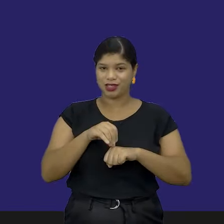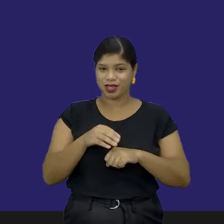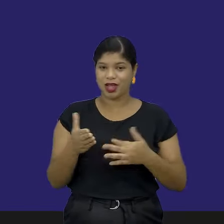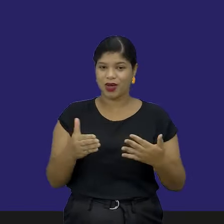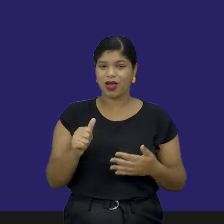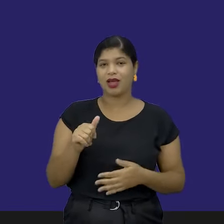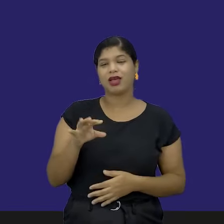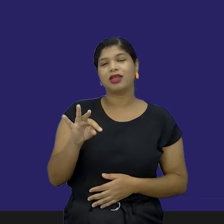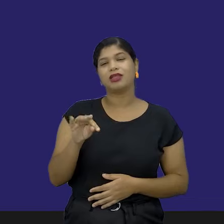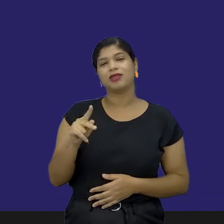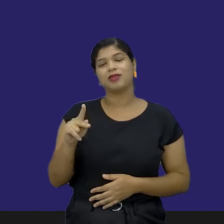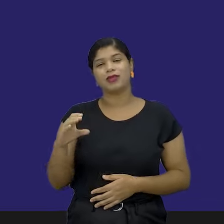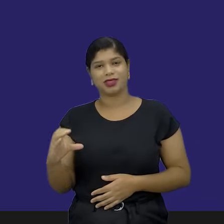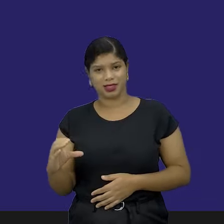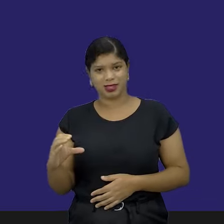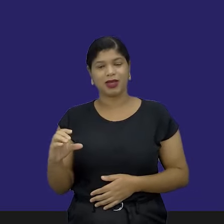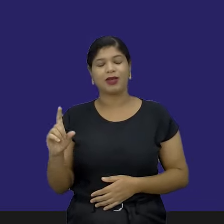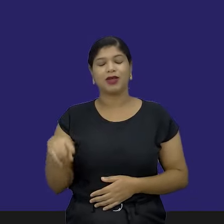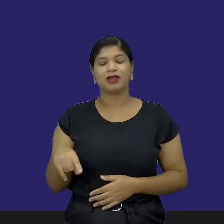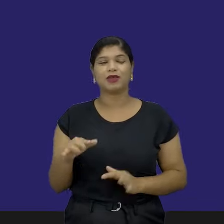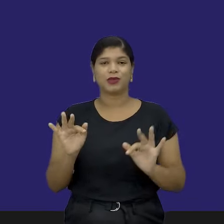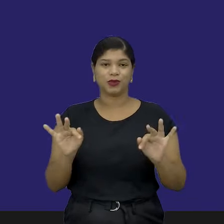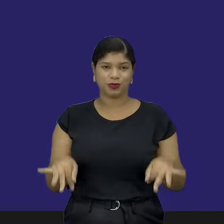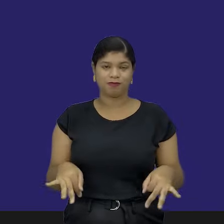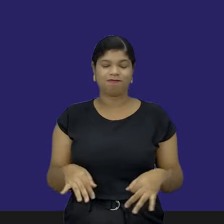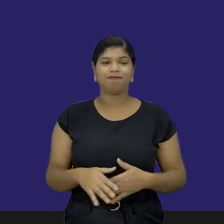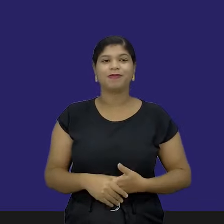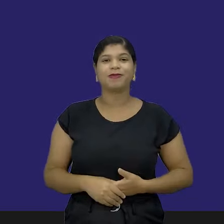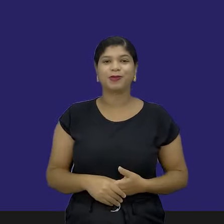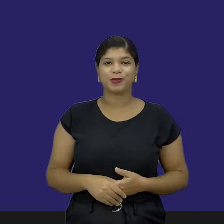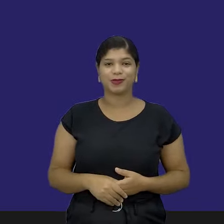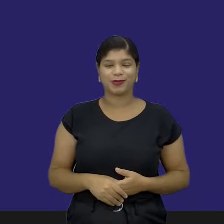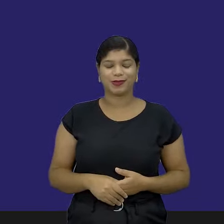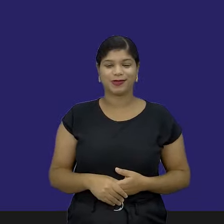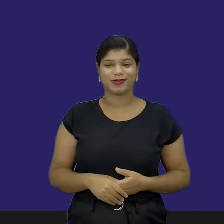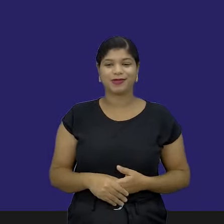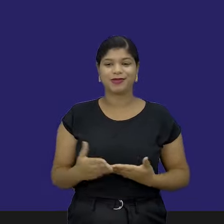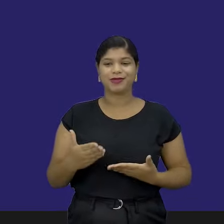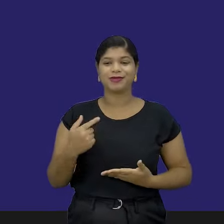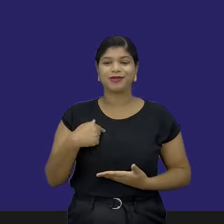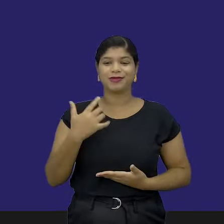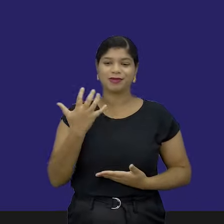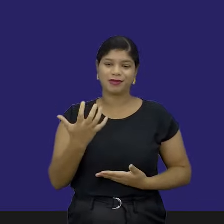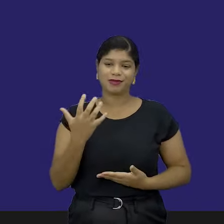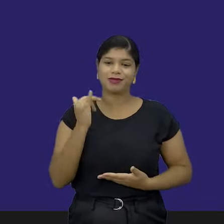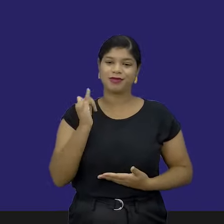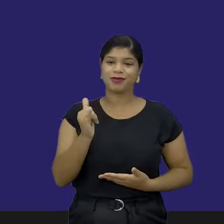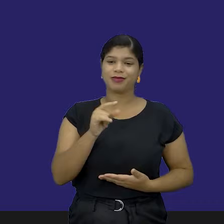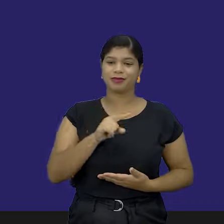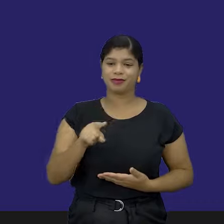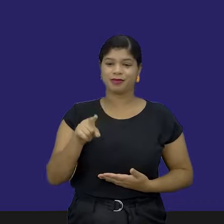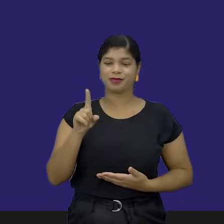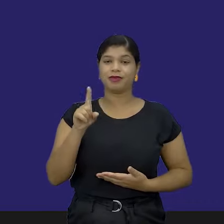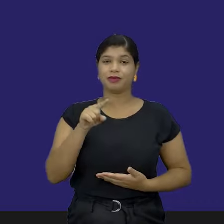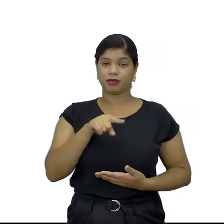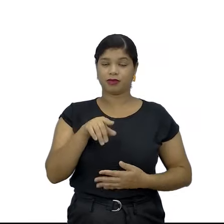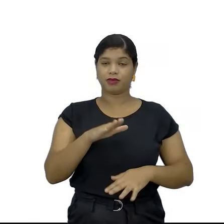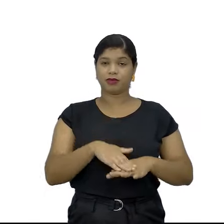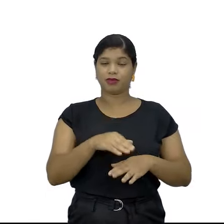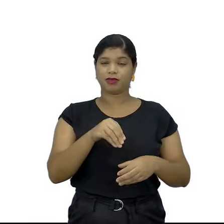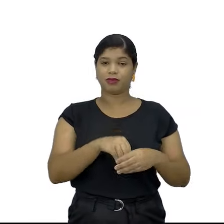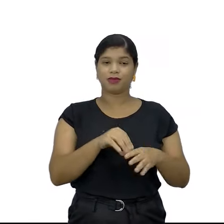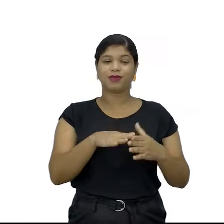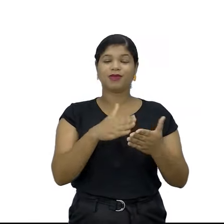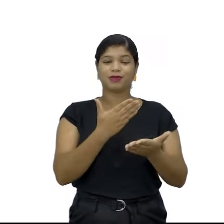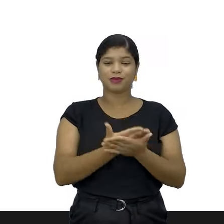nos momentos finais. Eu gostaria de destacar que é um momento que vocês vão fazer aí na escola esse